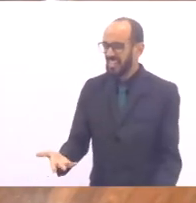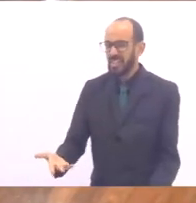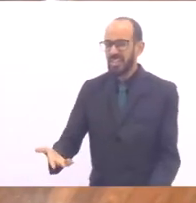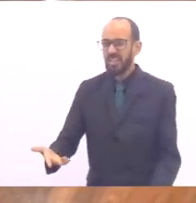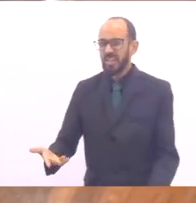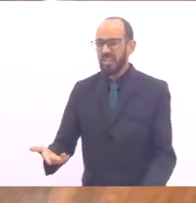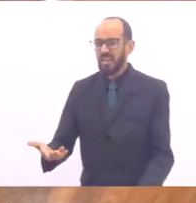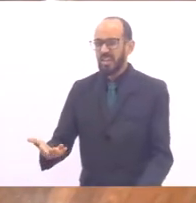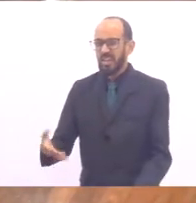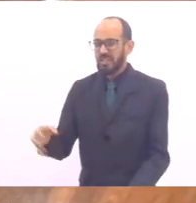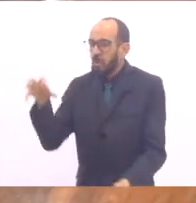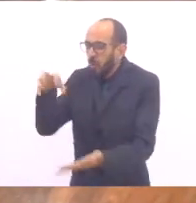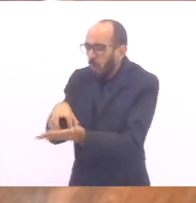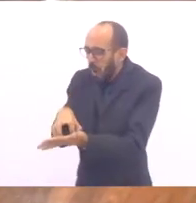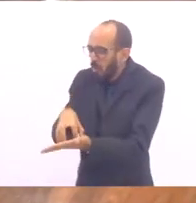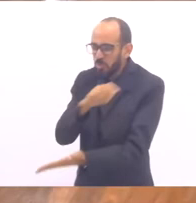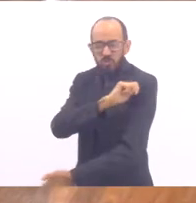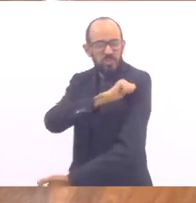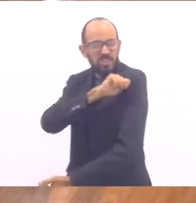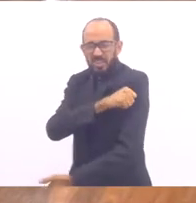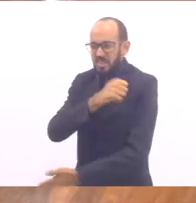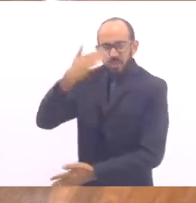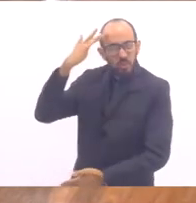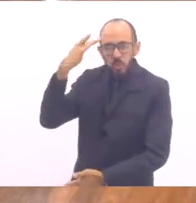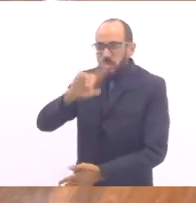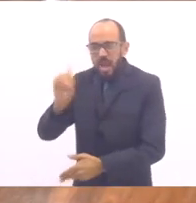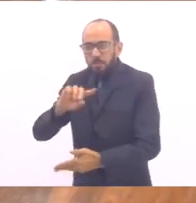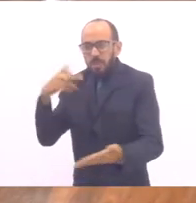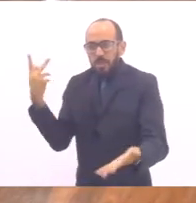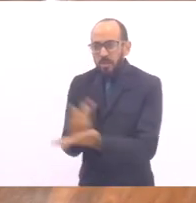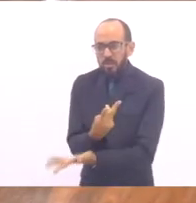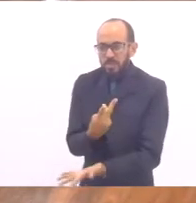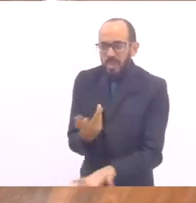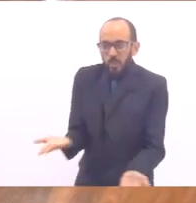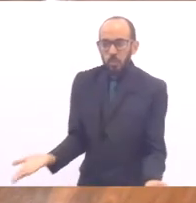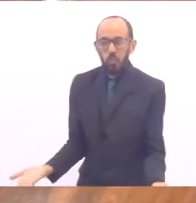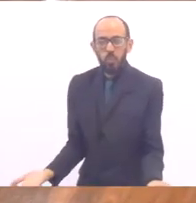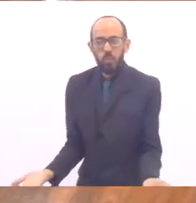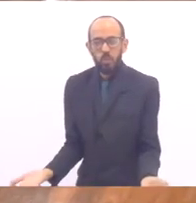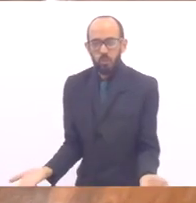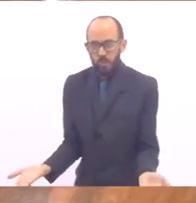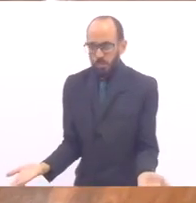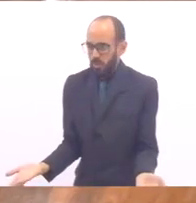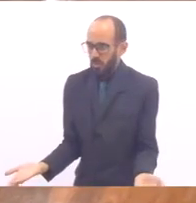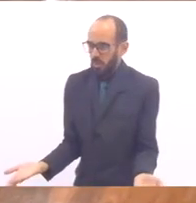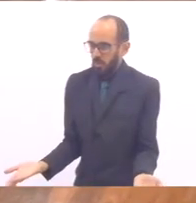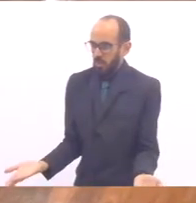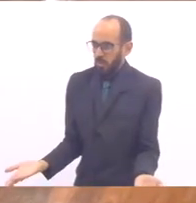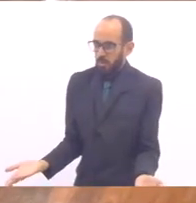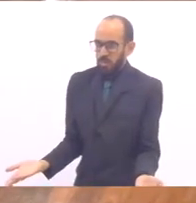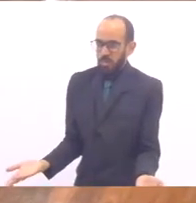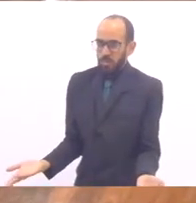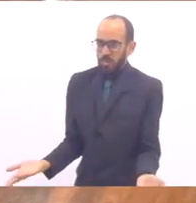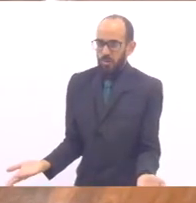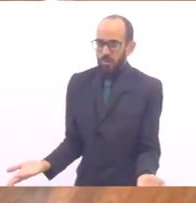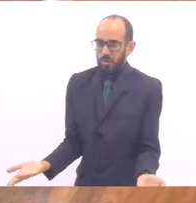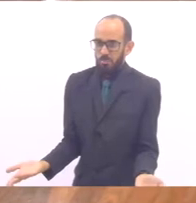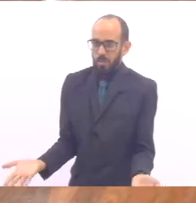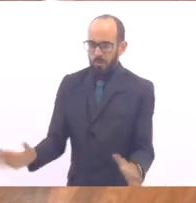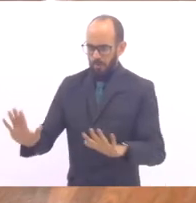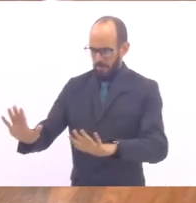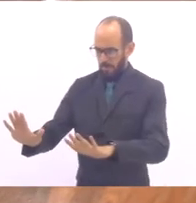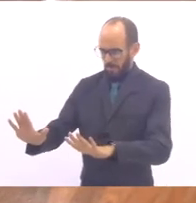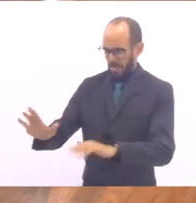fiscalizador que não sabe o que está acontecendo. Não, dos mil que declararam, ela está dizendo aqui, que ninguém 500... provocou a